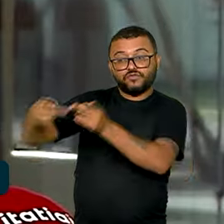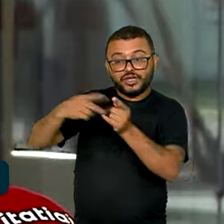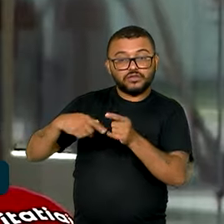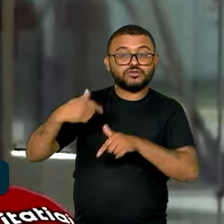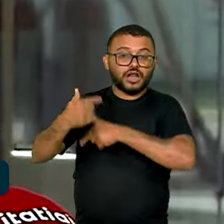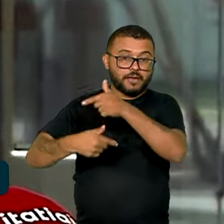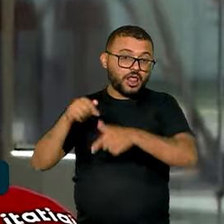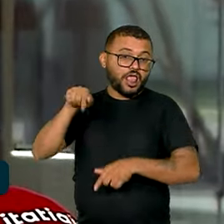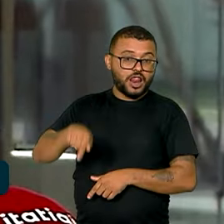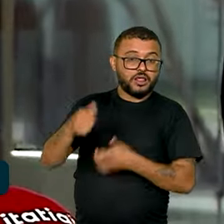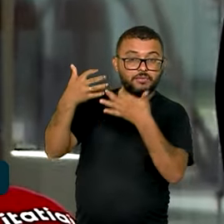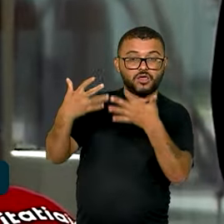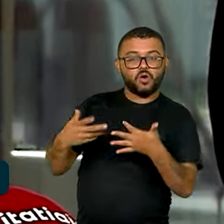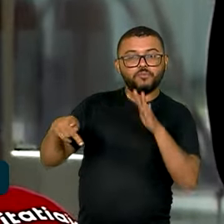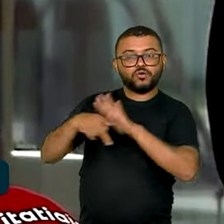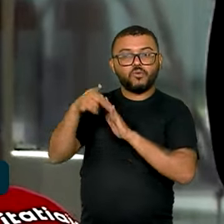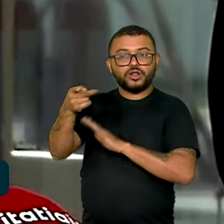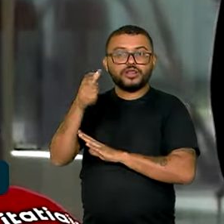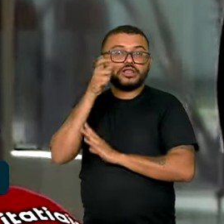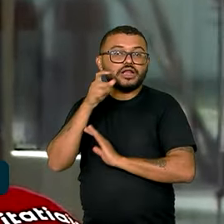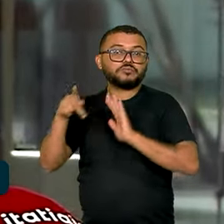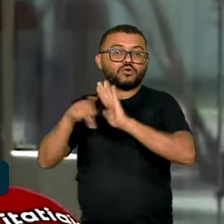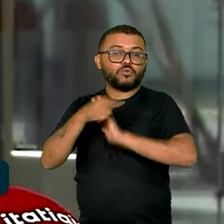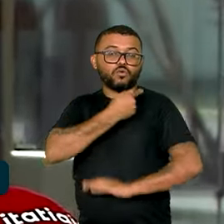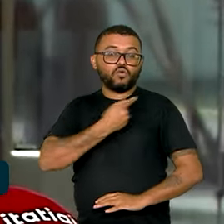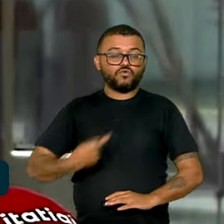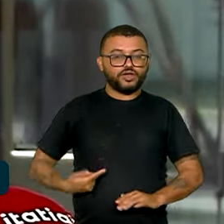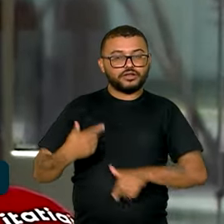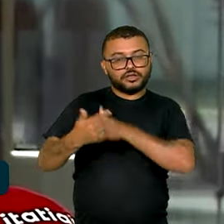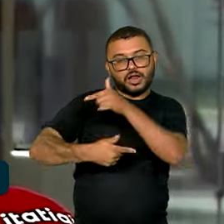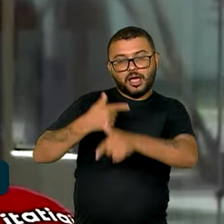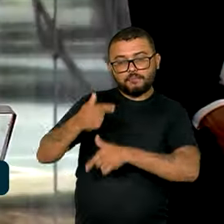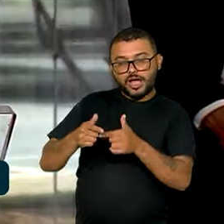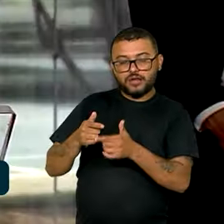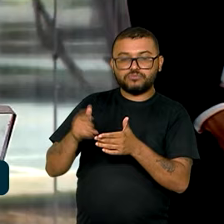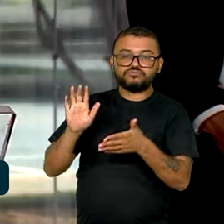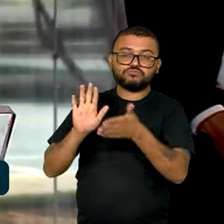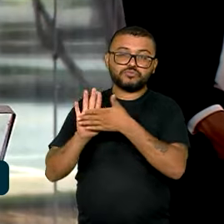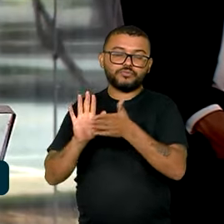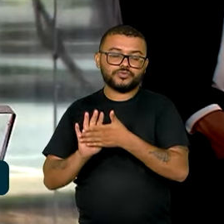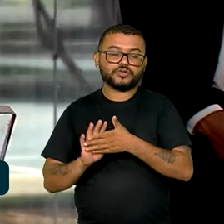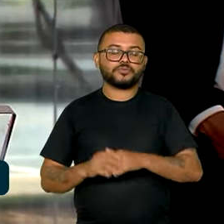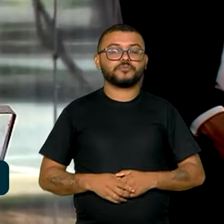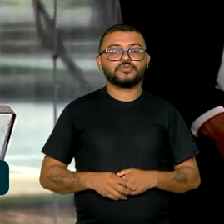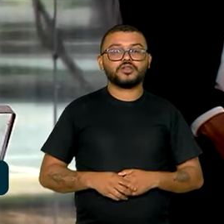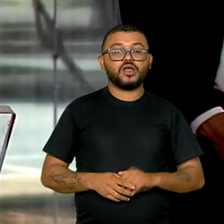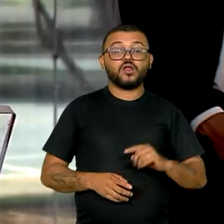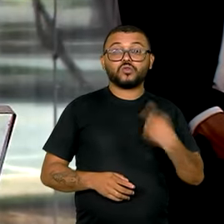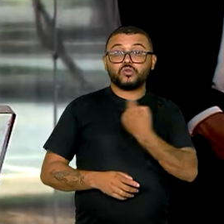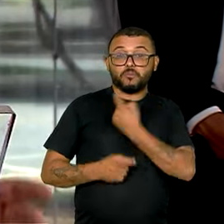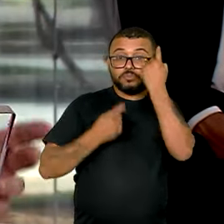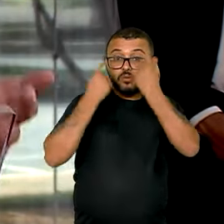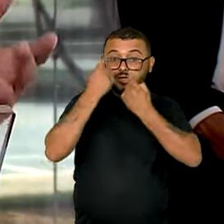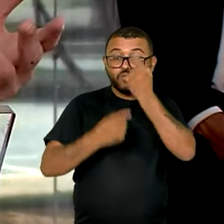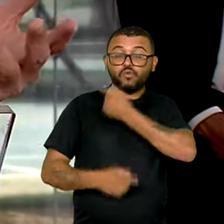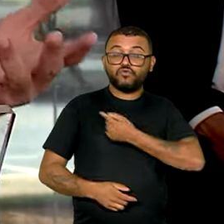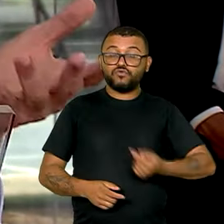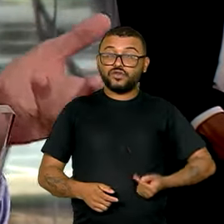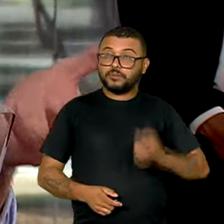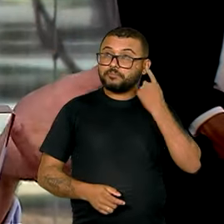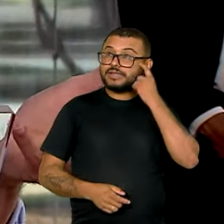Serviços falou sobre o que foi buscado pelo governo com a proposta. Qual foi a preocupação do governo?